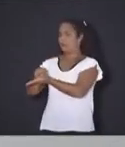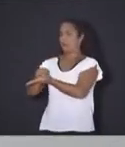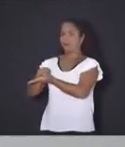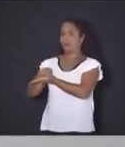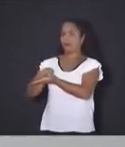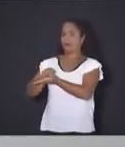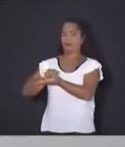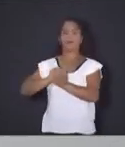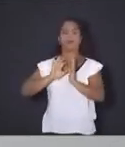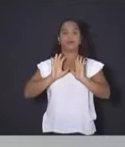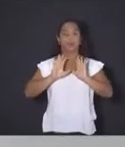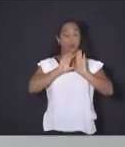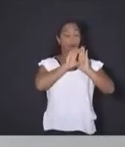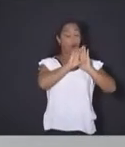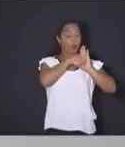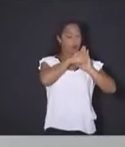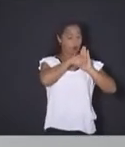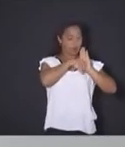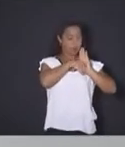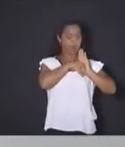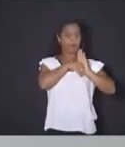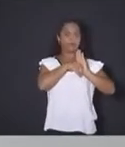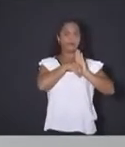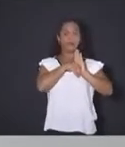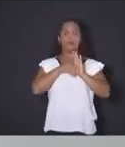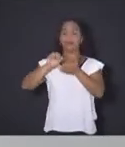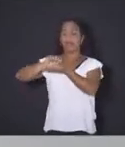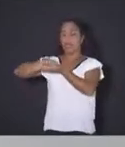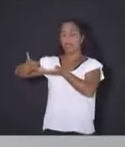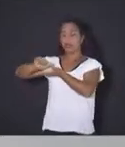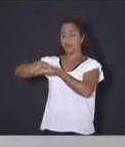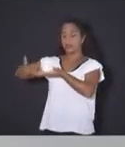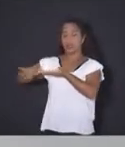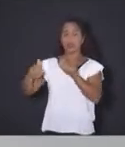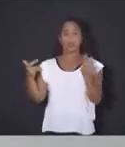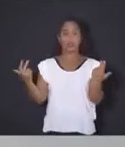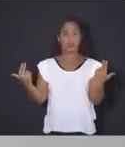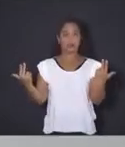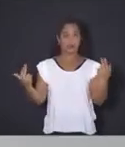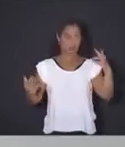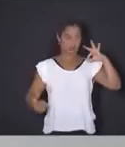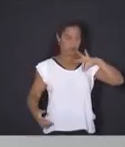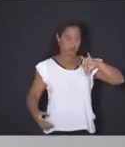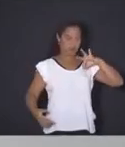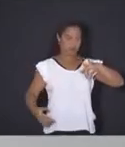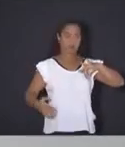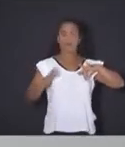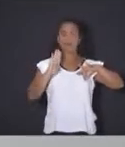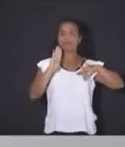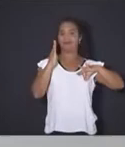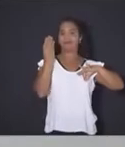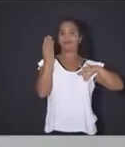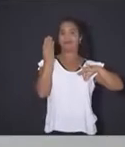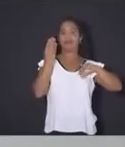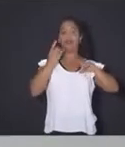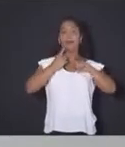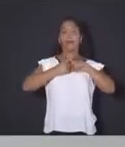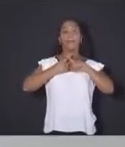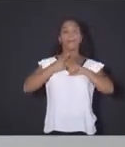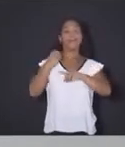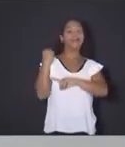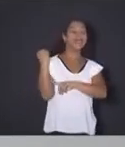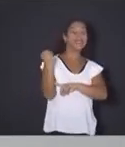ganhar o que você recebe é um conceito falso mas mais grave a